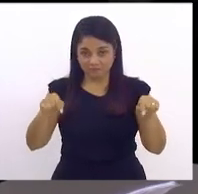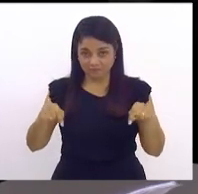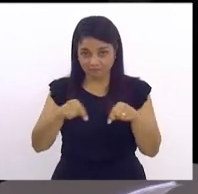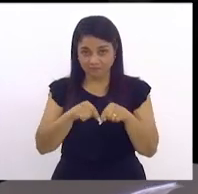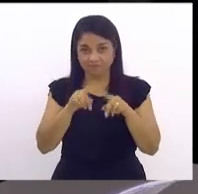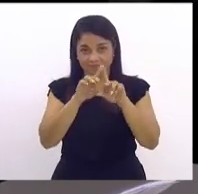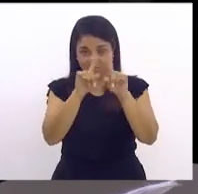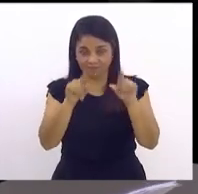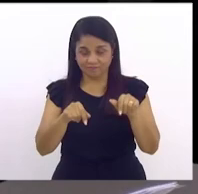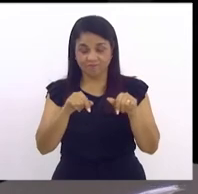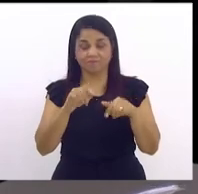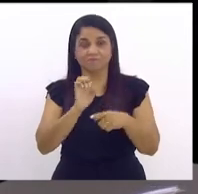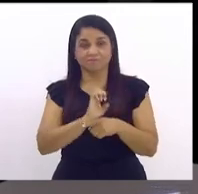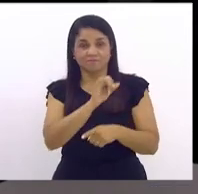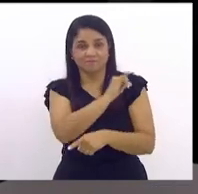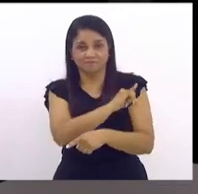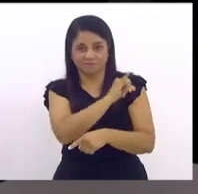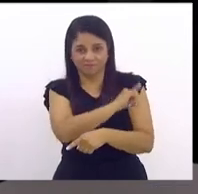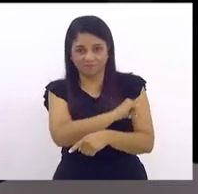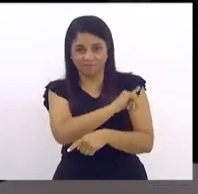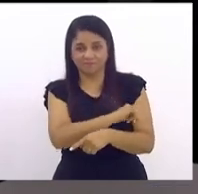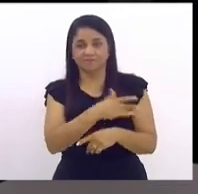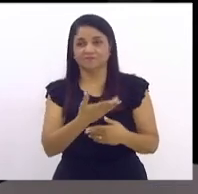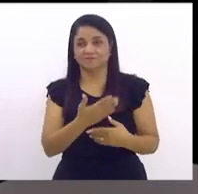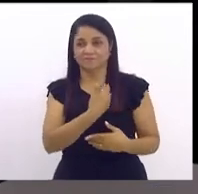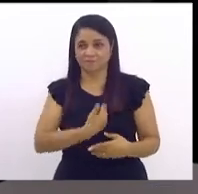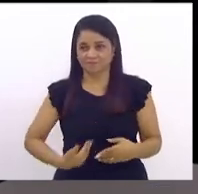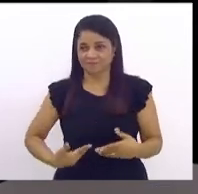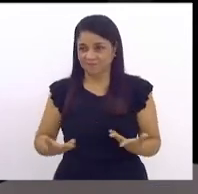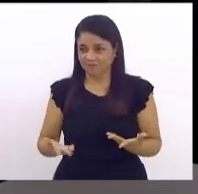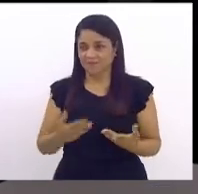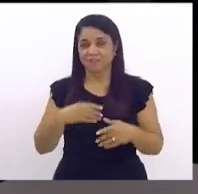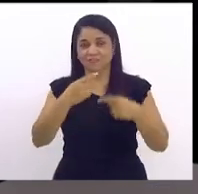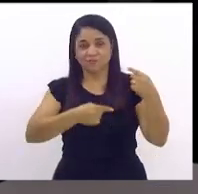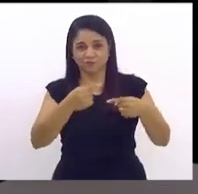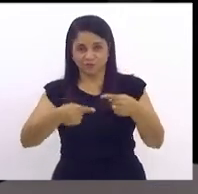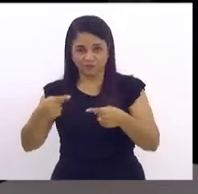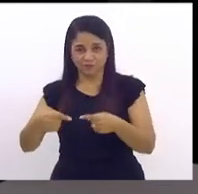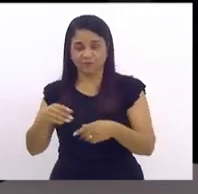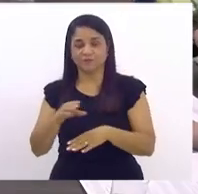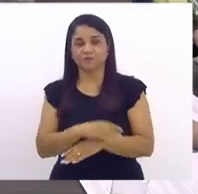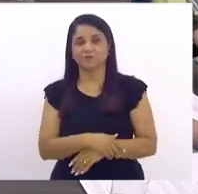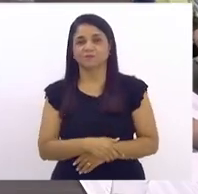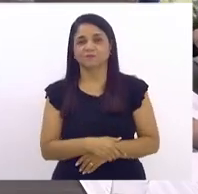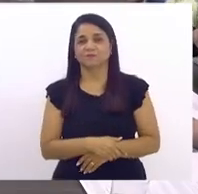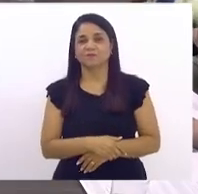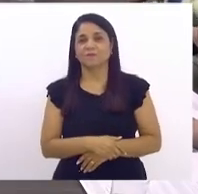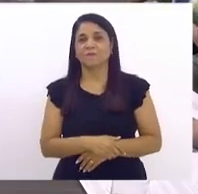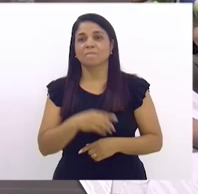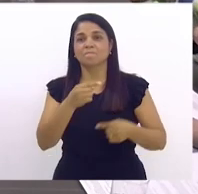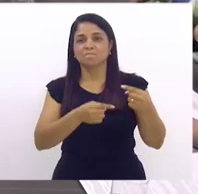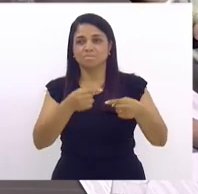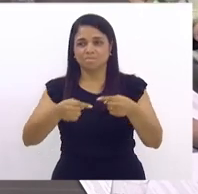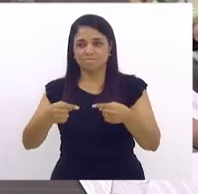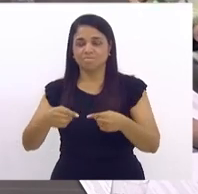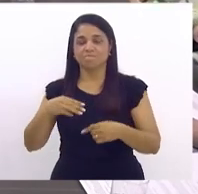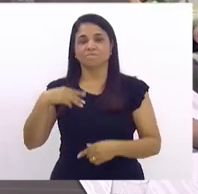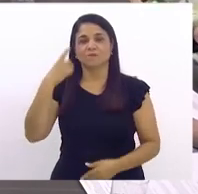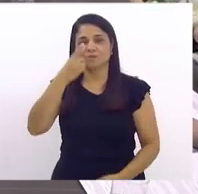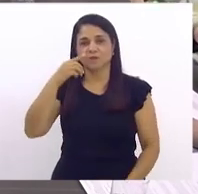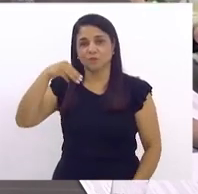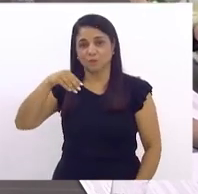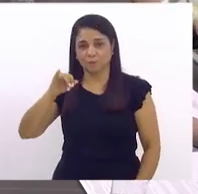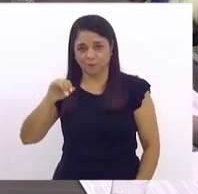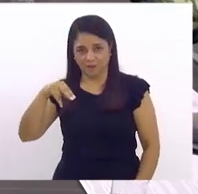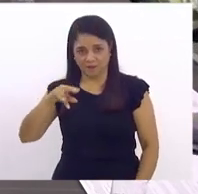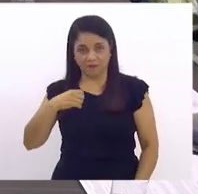outras providências. Parecer pela constitucionalidade. Para discutir, em discussão. Para discutir, deputado Carlos Mink.